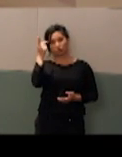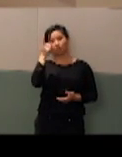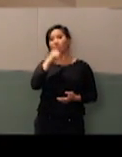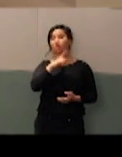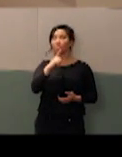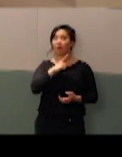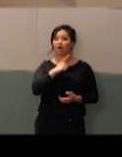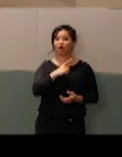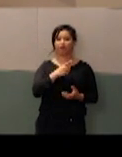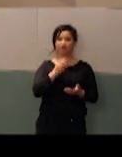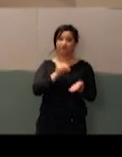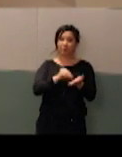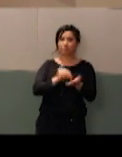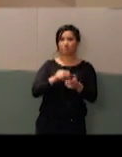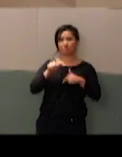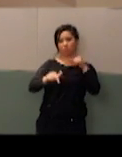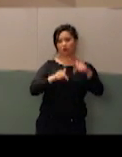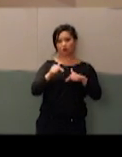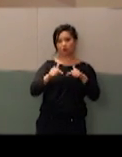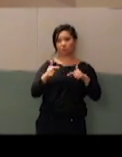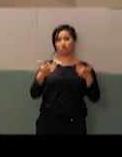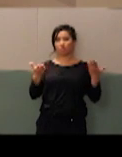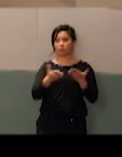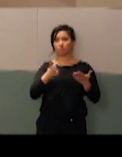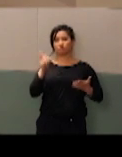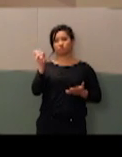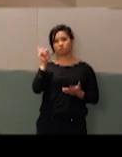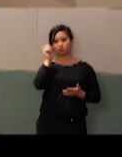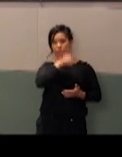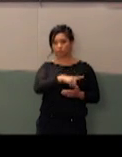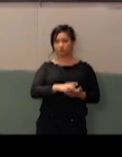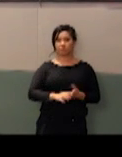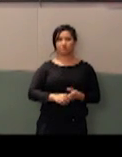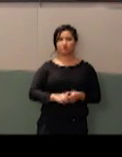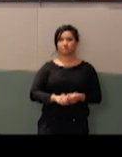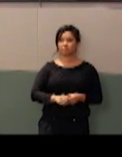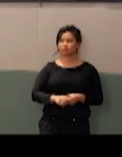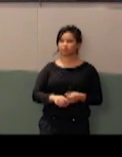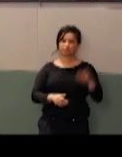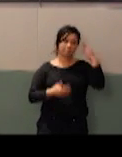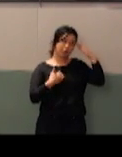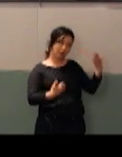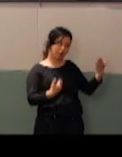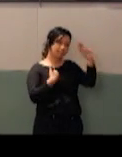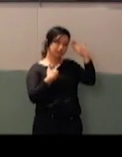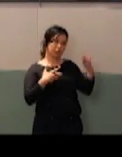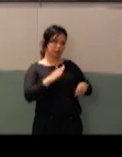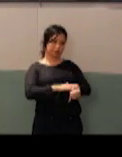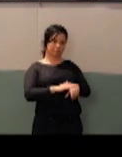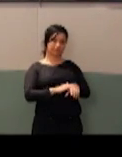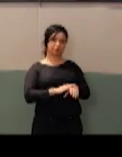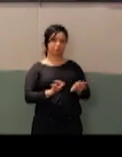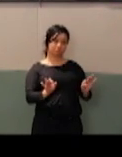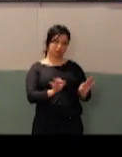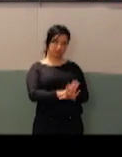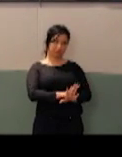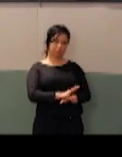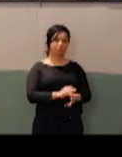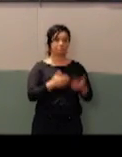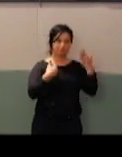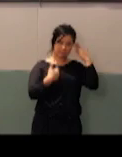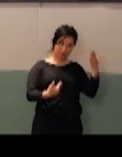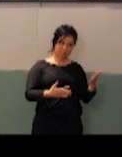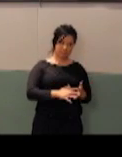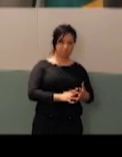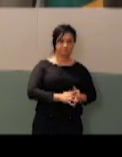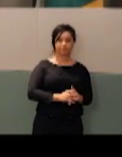de se conseguir emprego no Distrito Federal. Obrigada, candidato. Obrigada. O seu tempo se esgotou. Muito